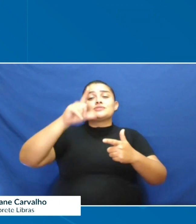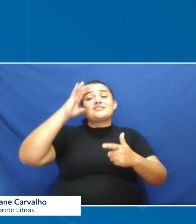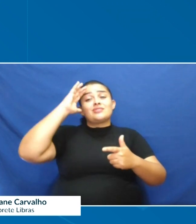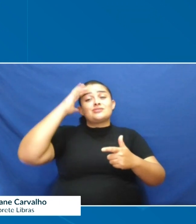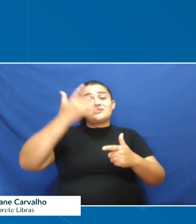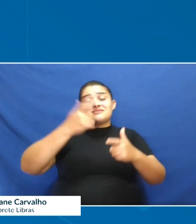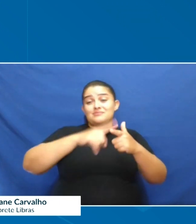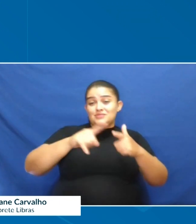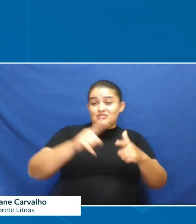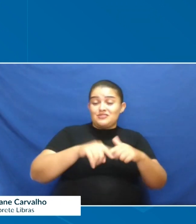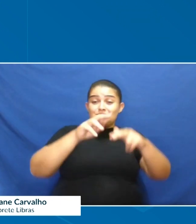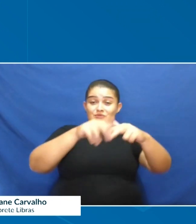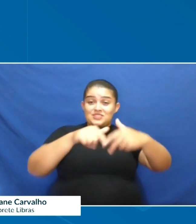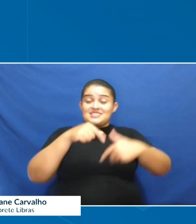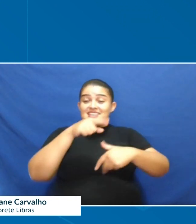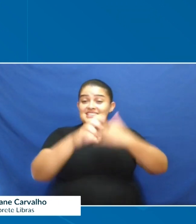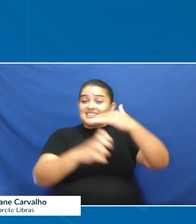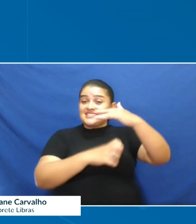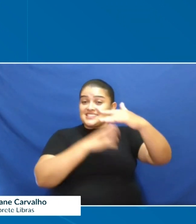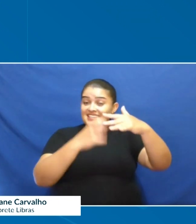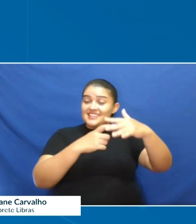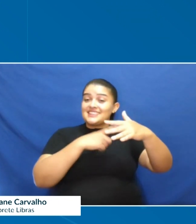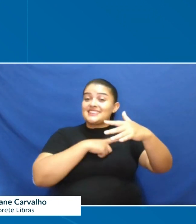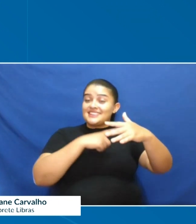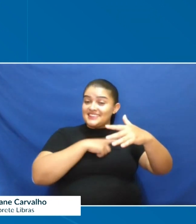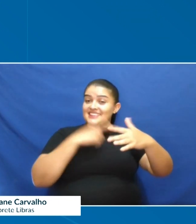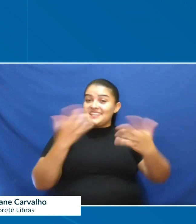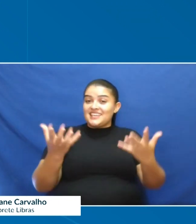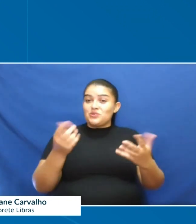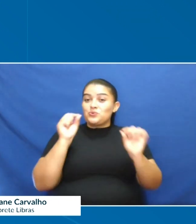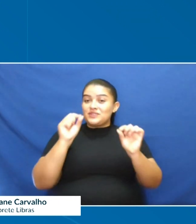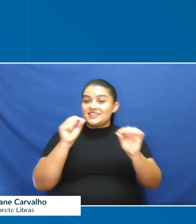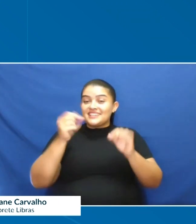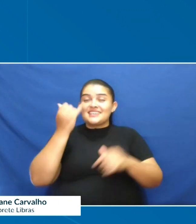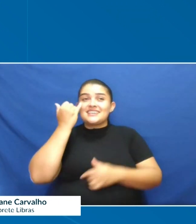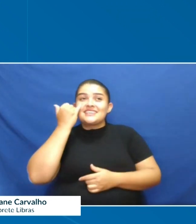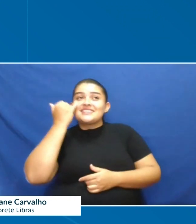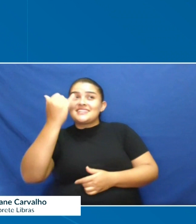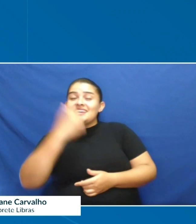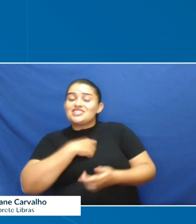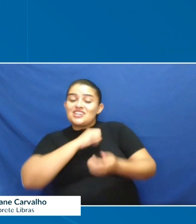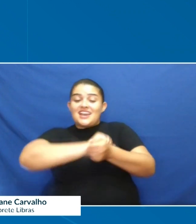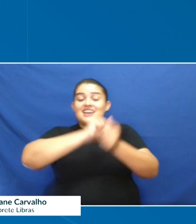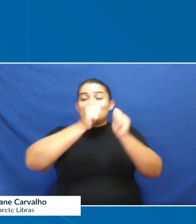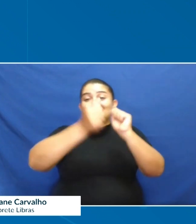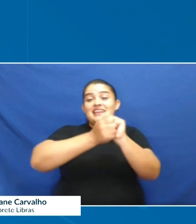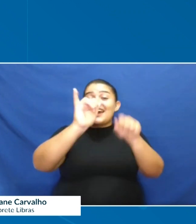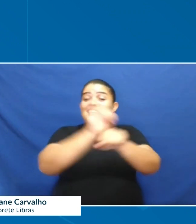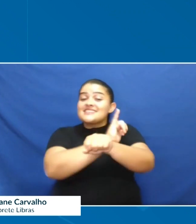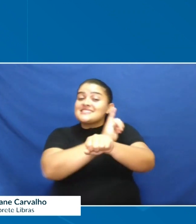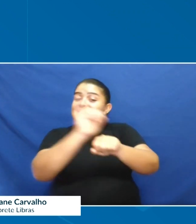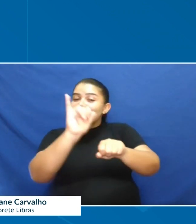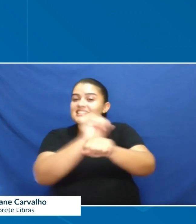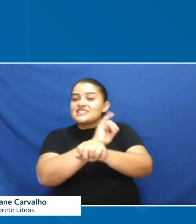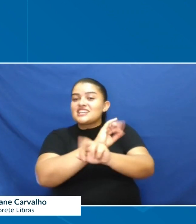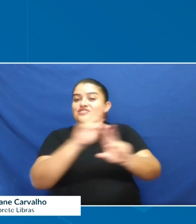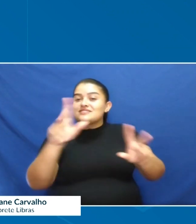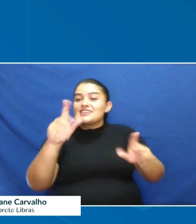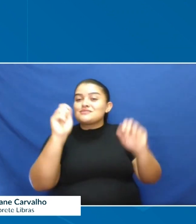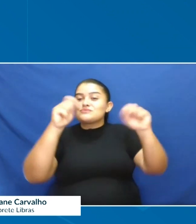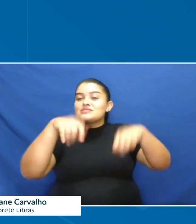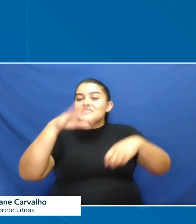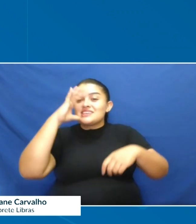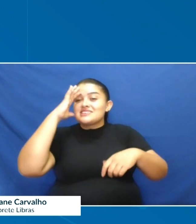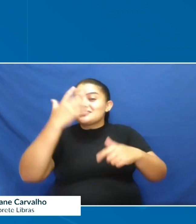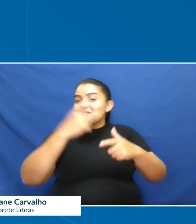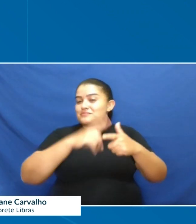crise, essas empresas elas têm margem para fazerem algumas coisas diferentes. Nós